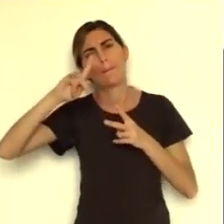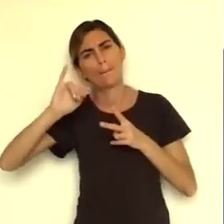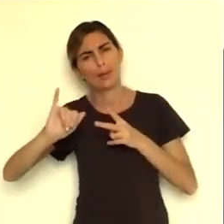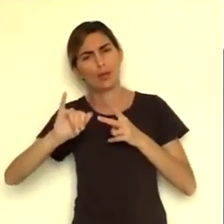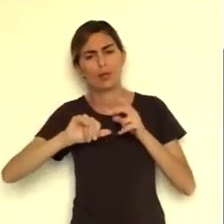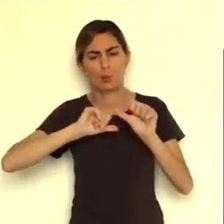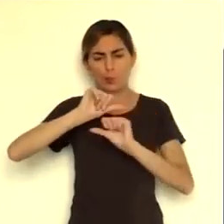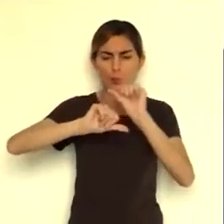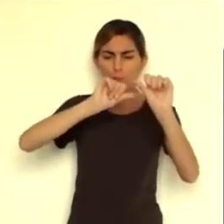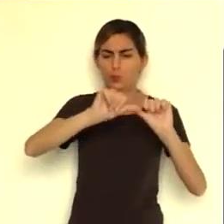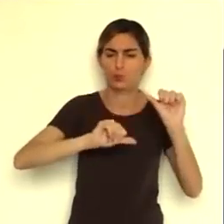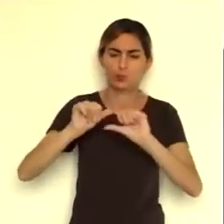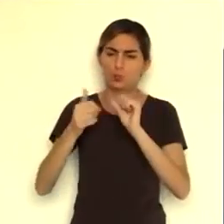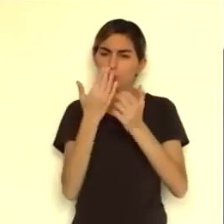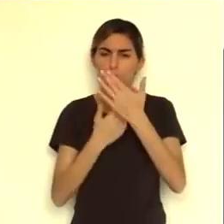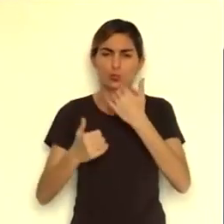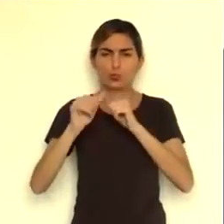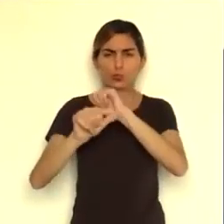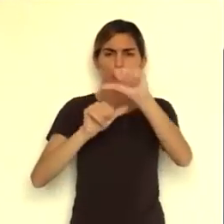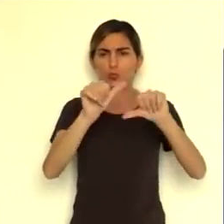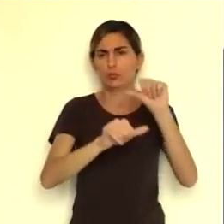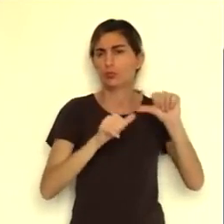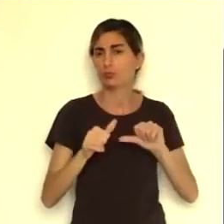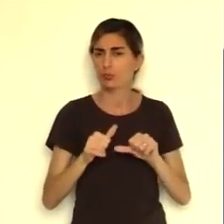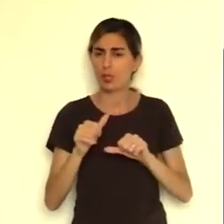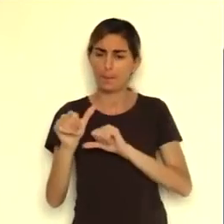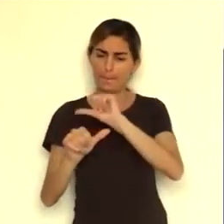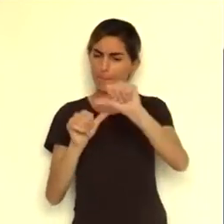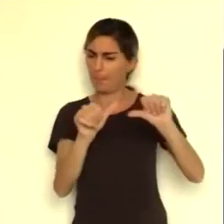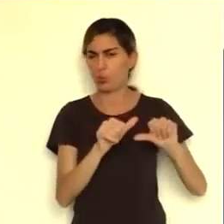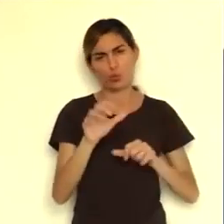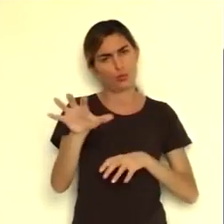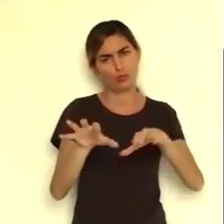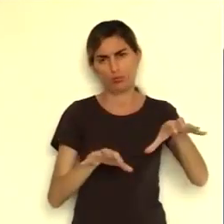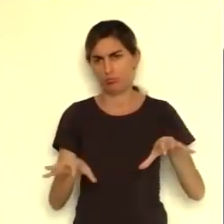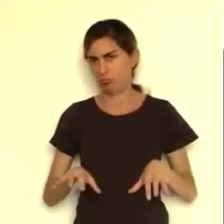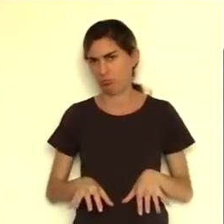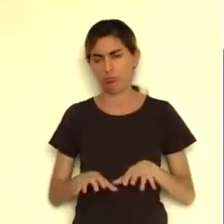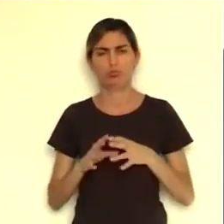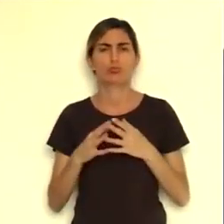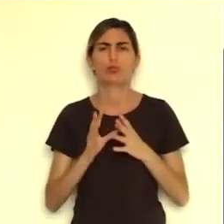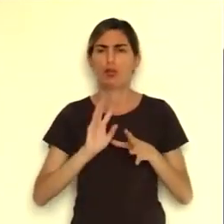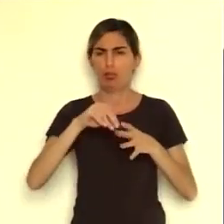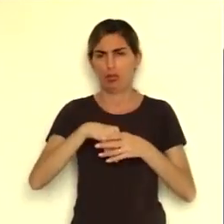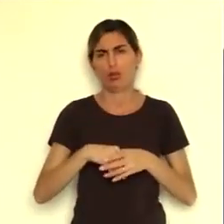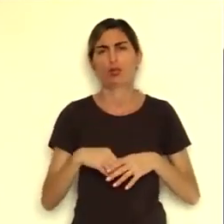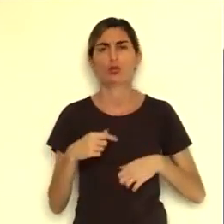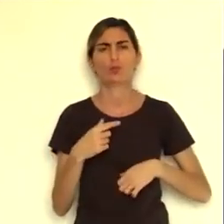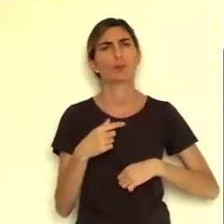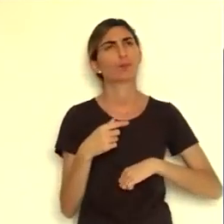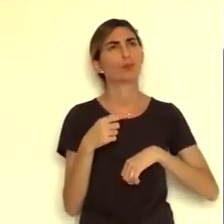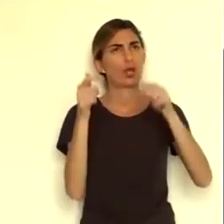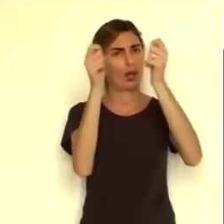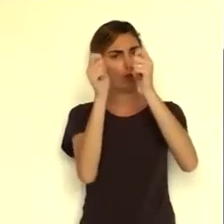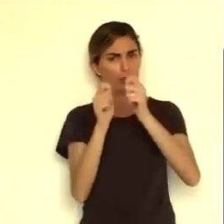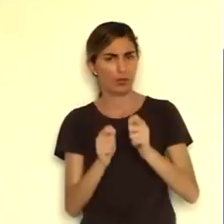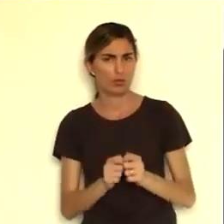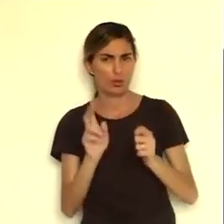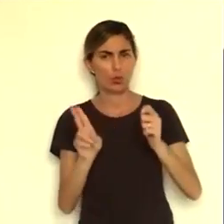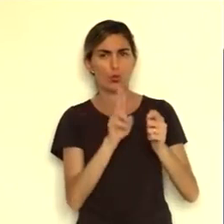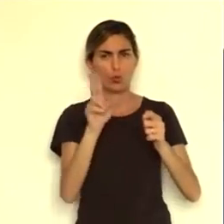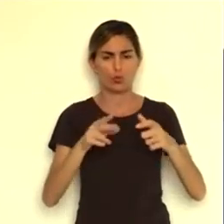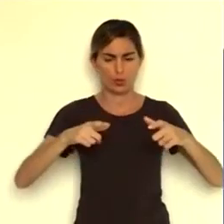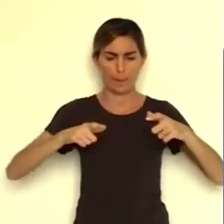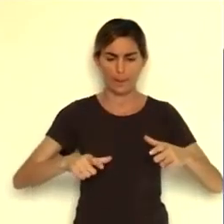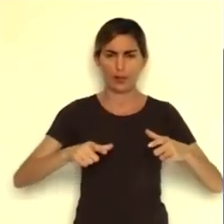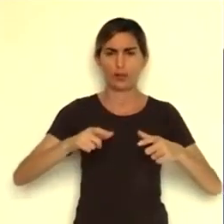todas essas modificações se modificam de região para região. Dentro do ponto de vista do artesanato,